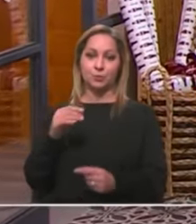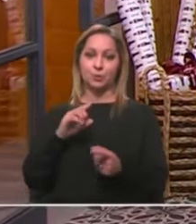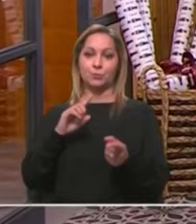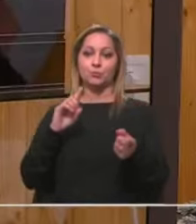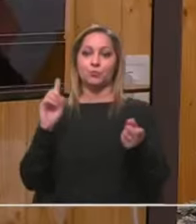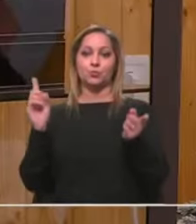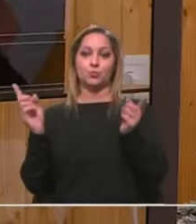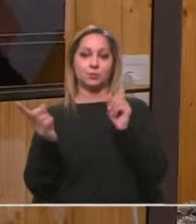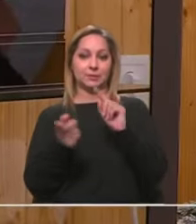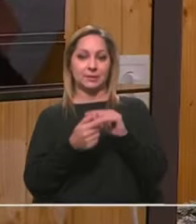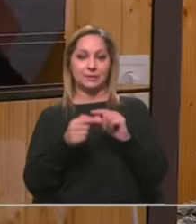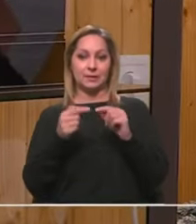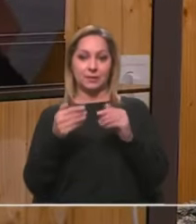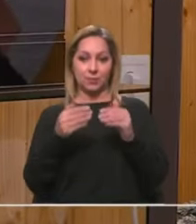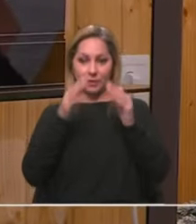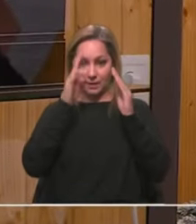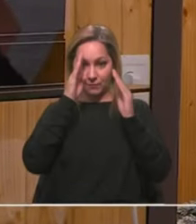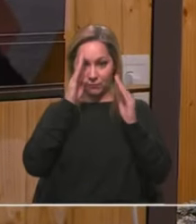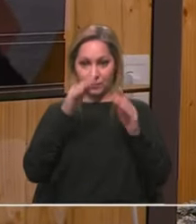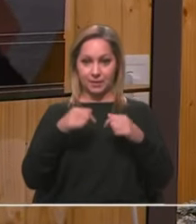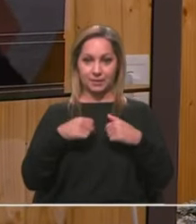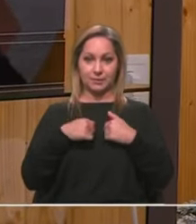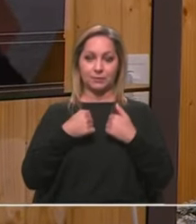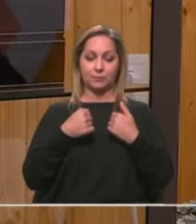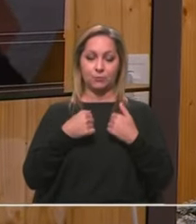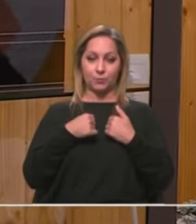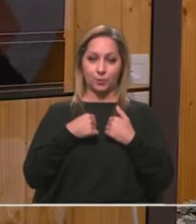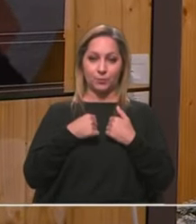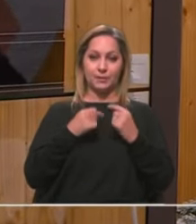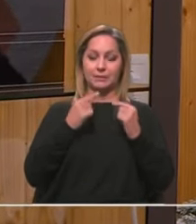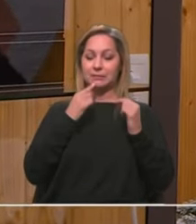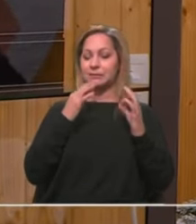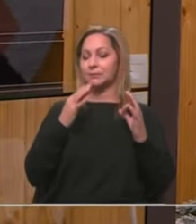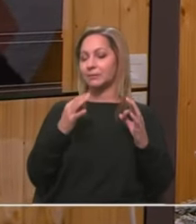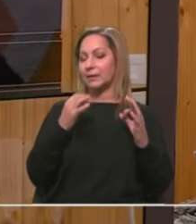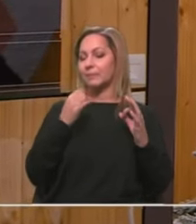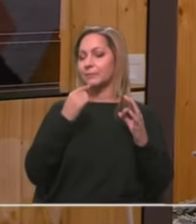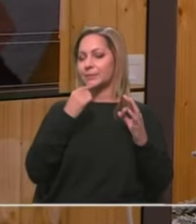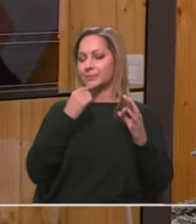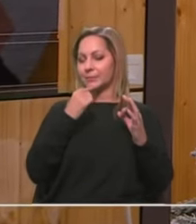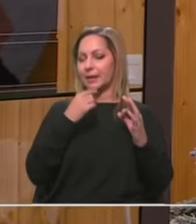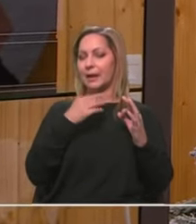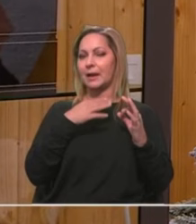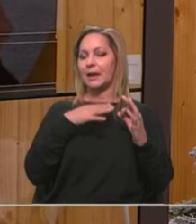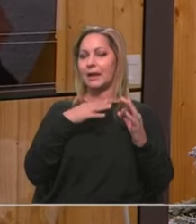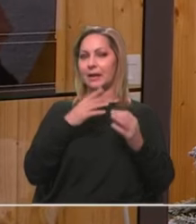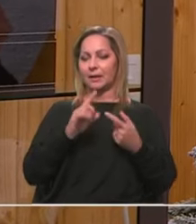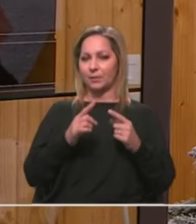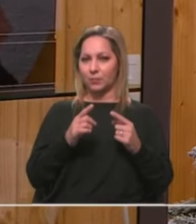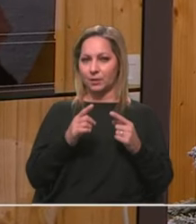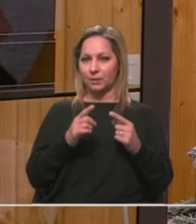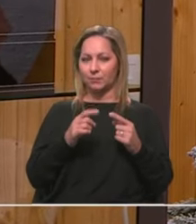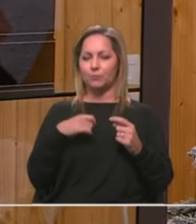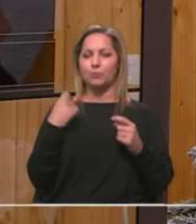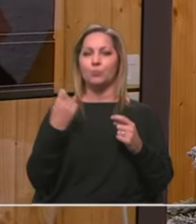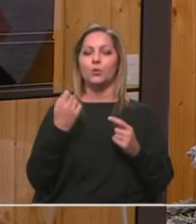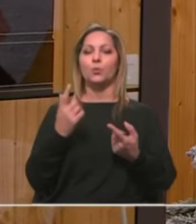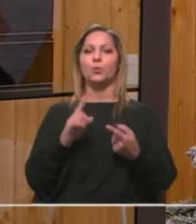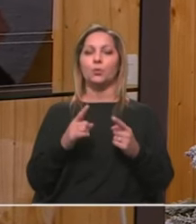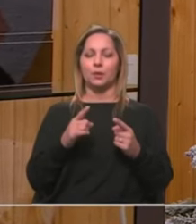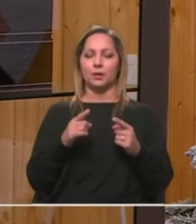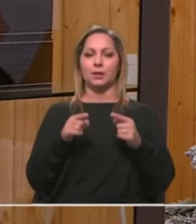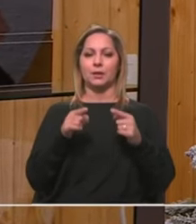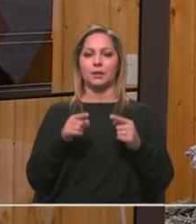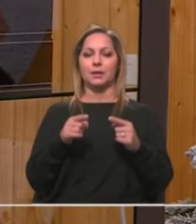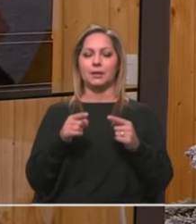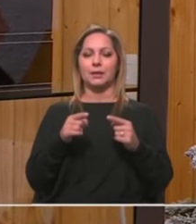relações, é focarem-se em si mesmos e realmente conseguirem perceber aquilo que querem, aquilo que procuram e começar a ver